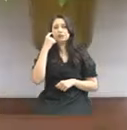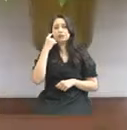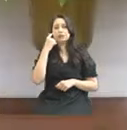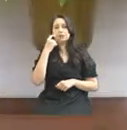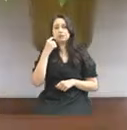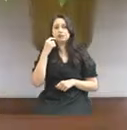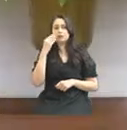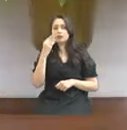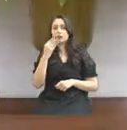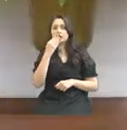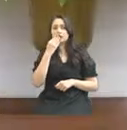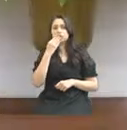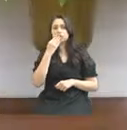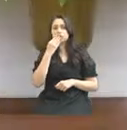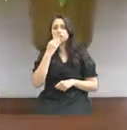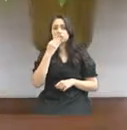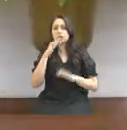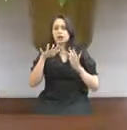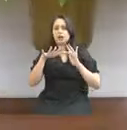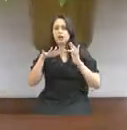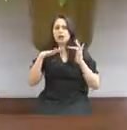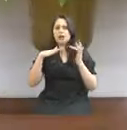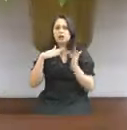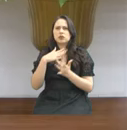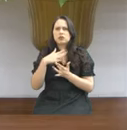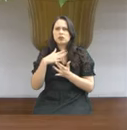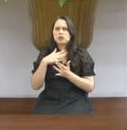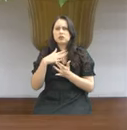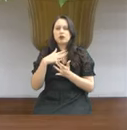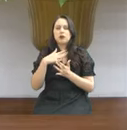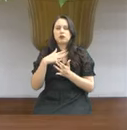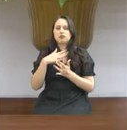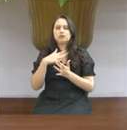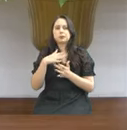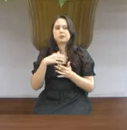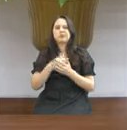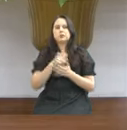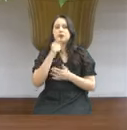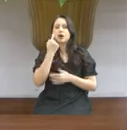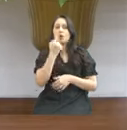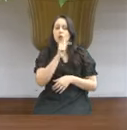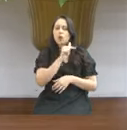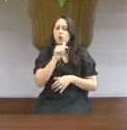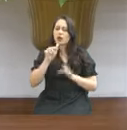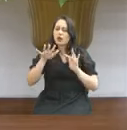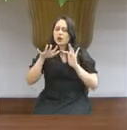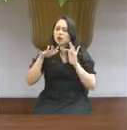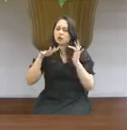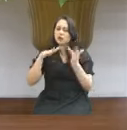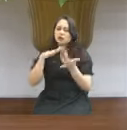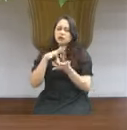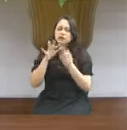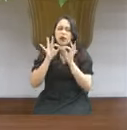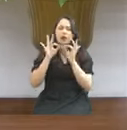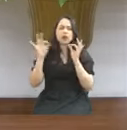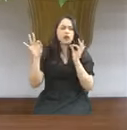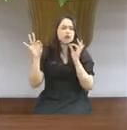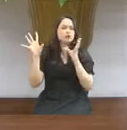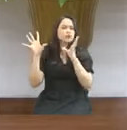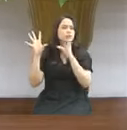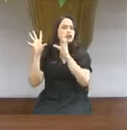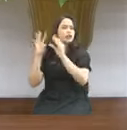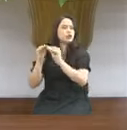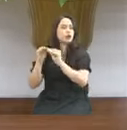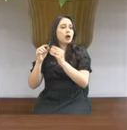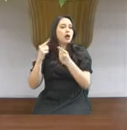jejum de redes sociais. Como? Passar uma semana sem ver esse trem. Porque é